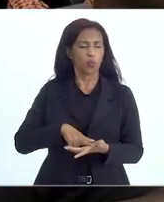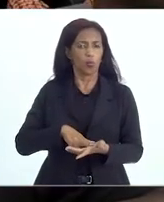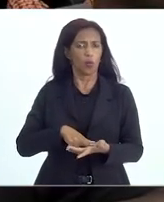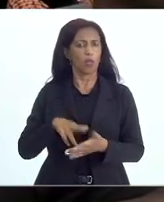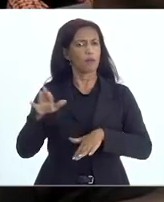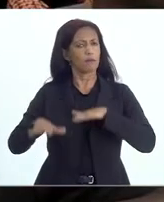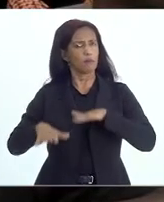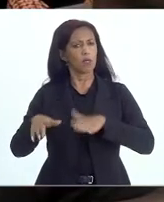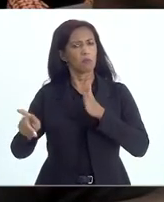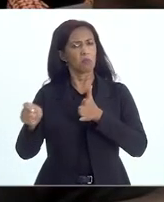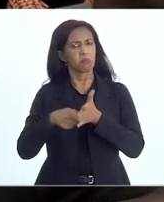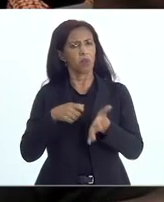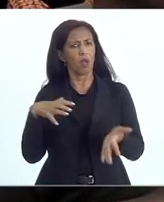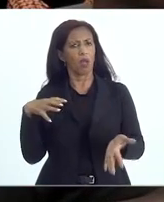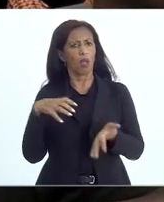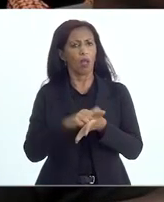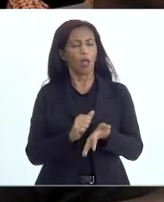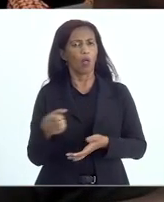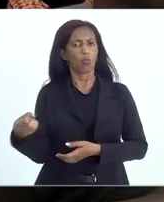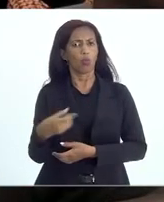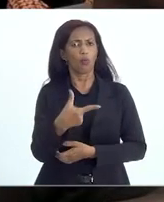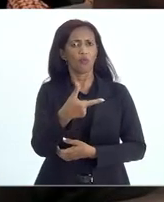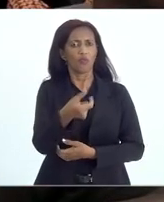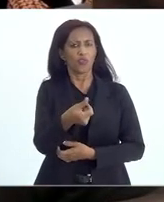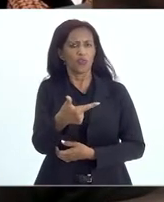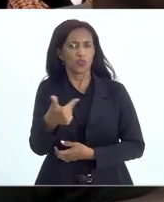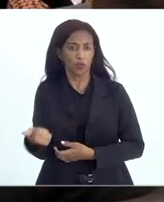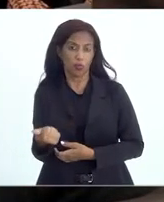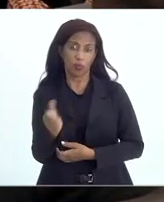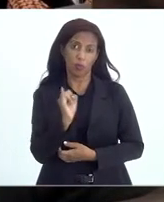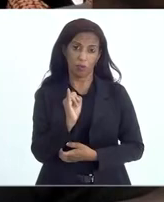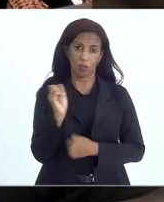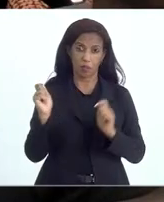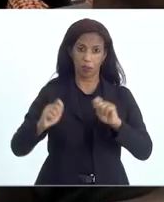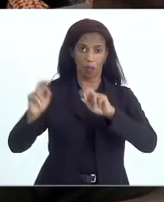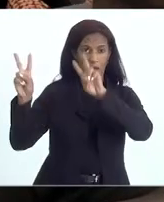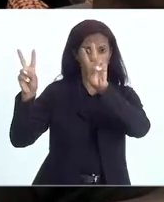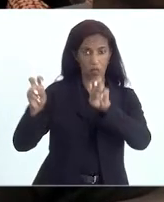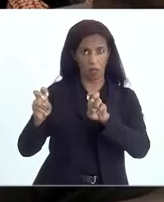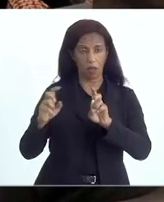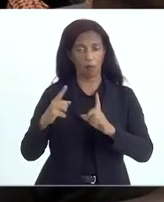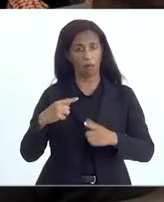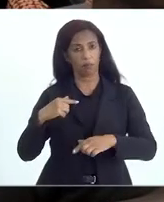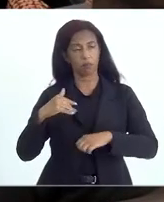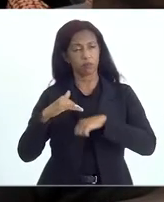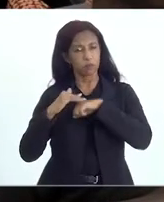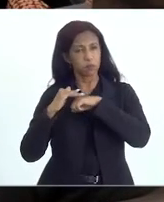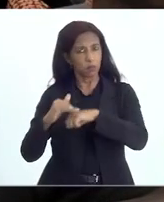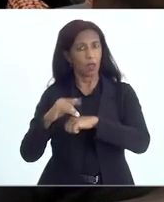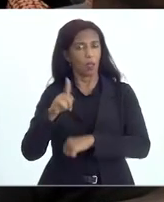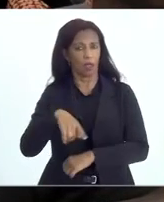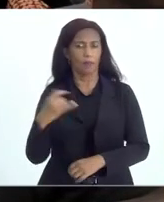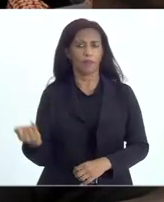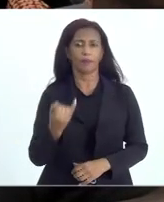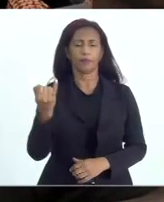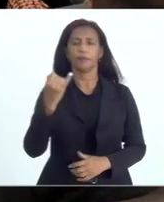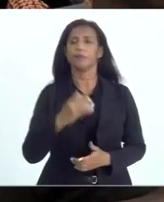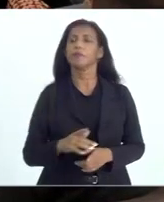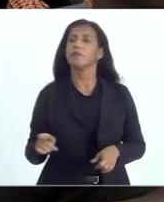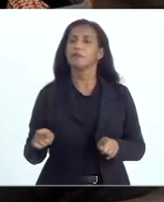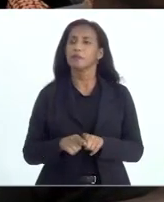e mesmo assim autorizou o novo concurso 2021 Então se puder abordar sobre esse tema também é importante